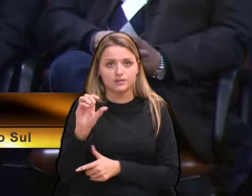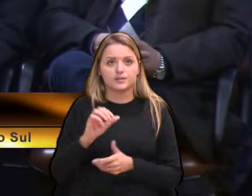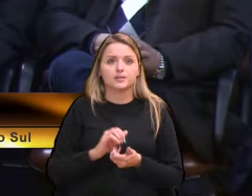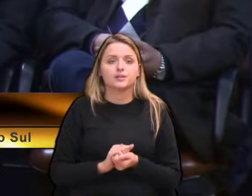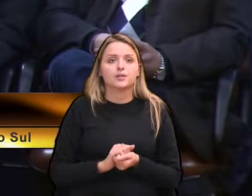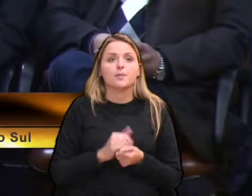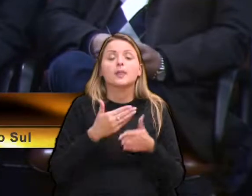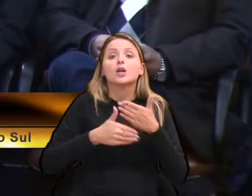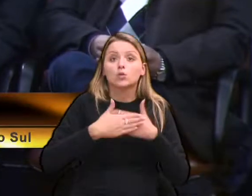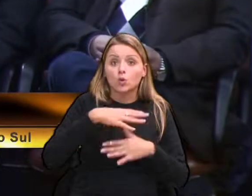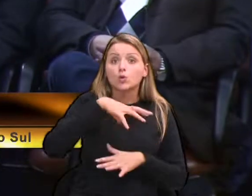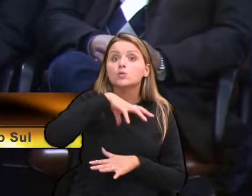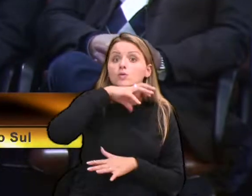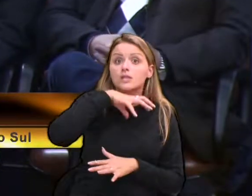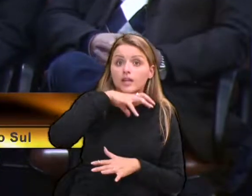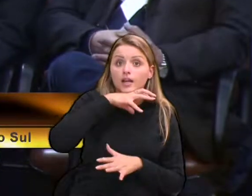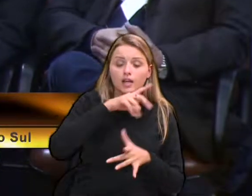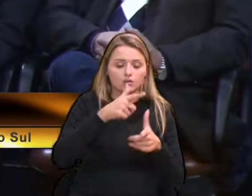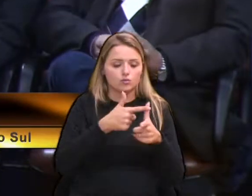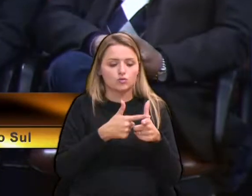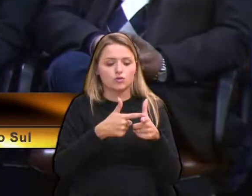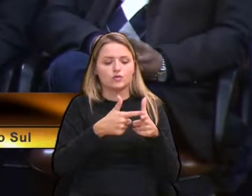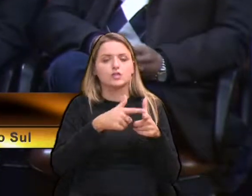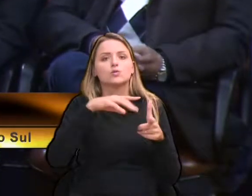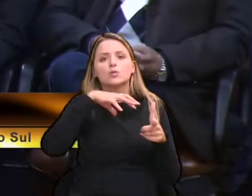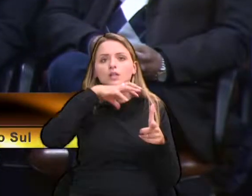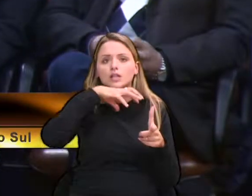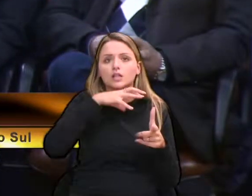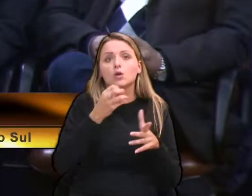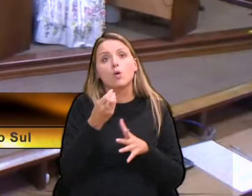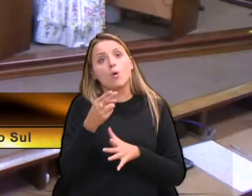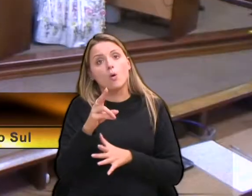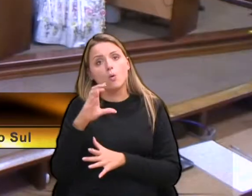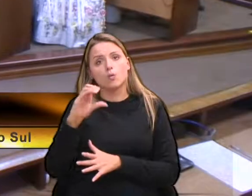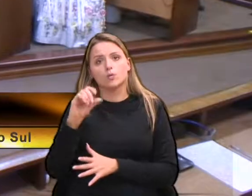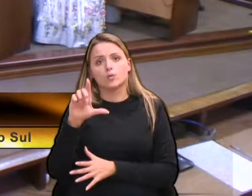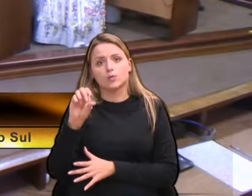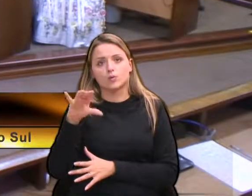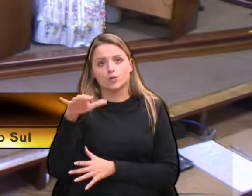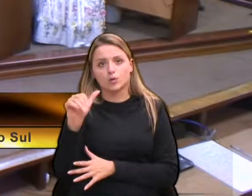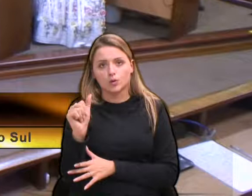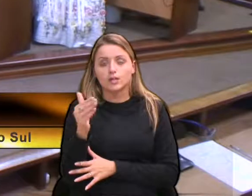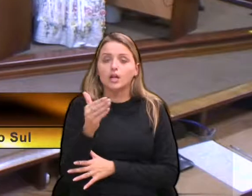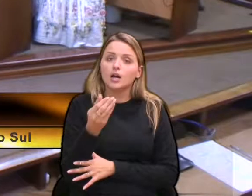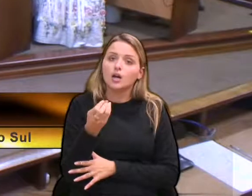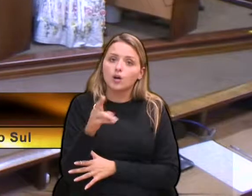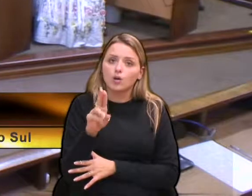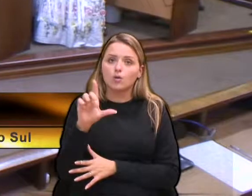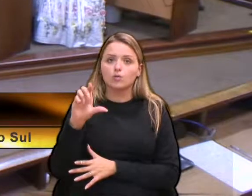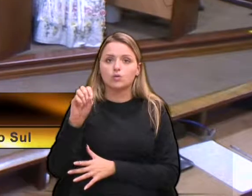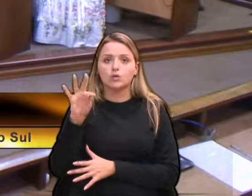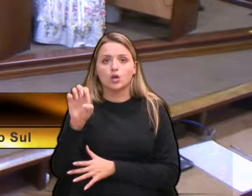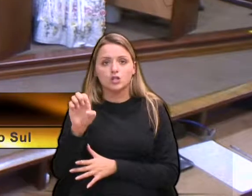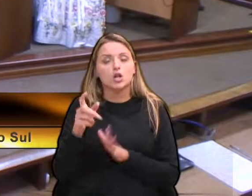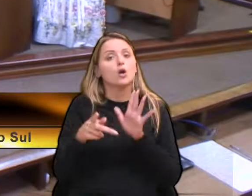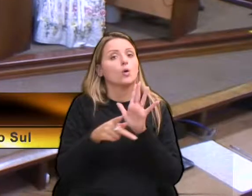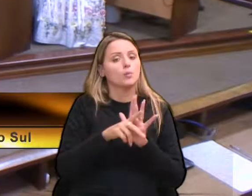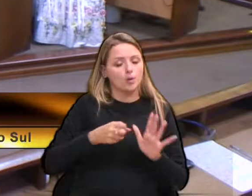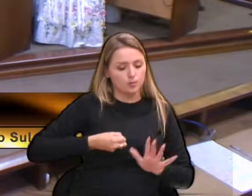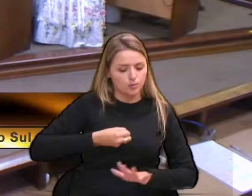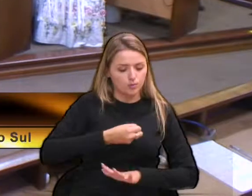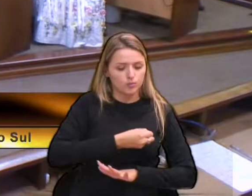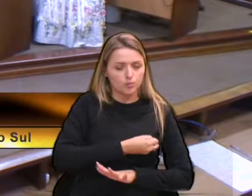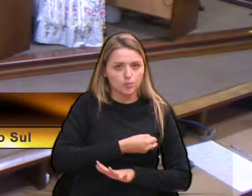As terras eram divididas em lotes rurais ou colônias, cada uma com seu número e com a